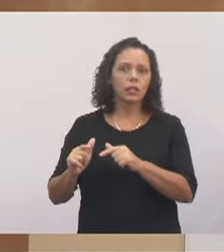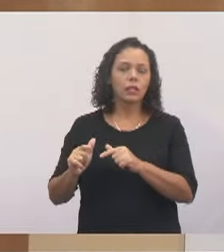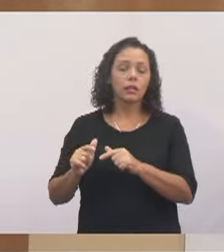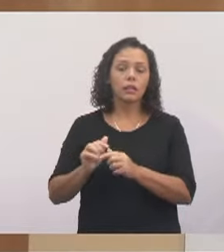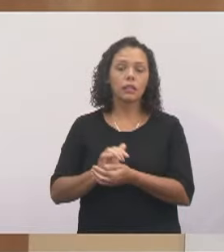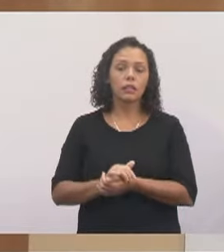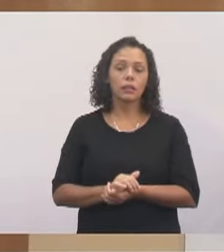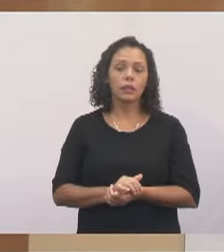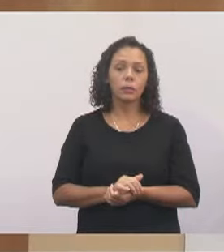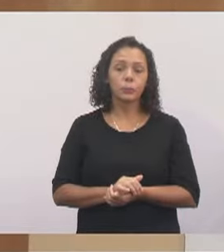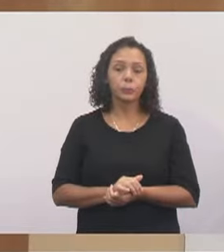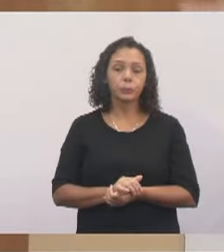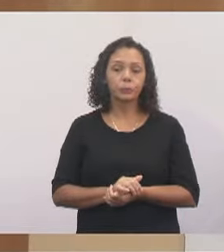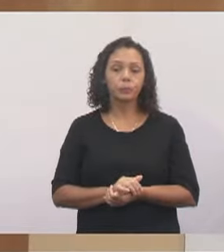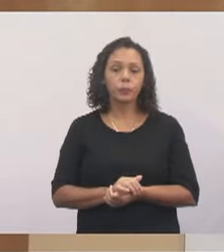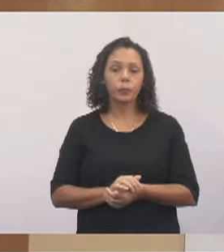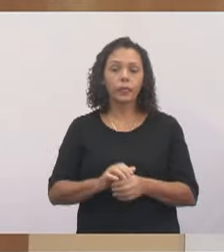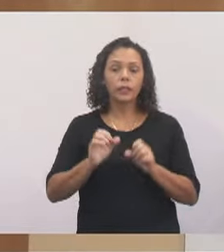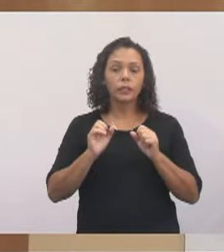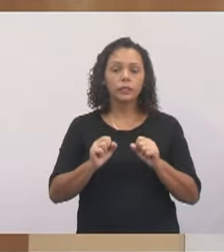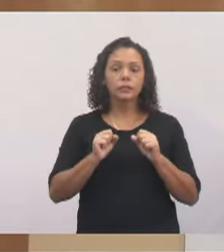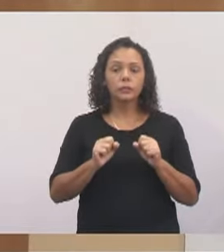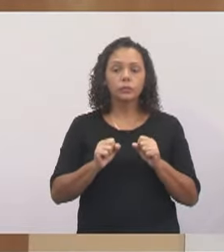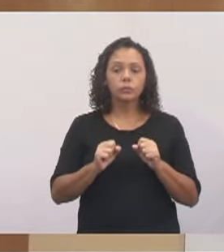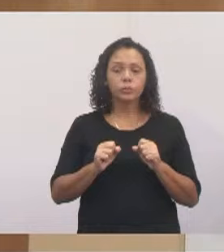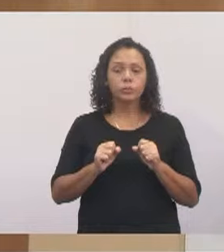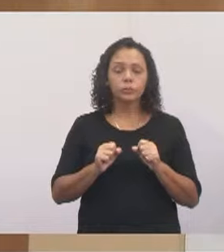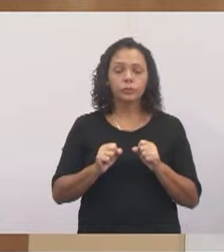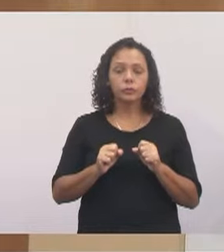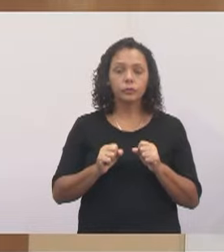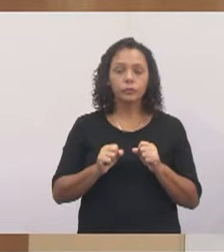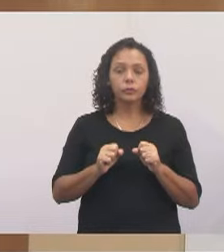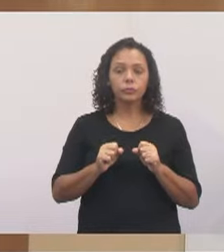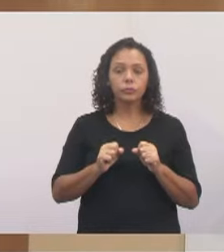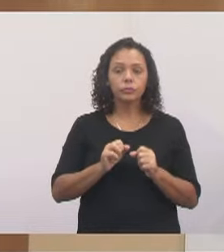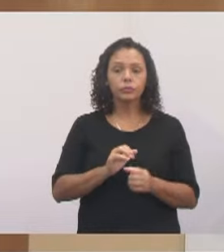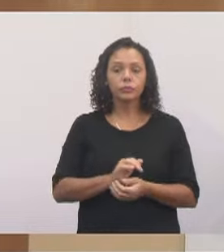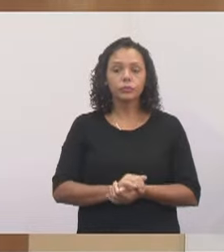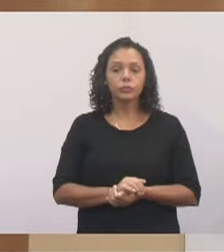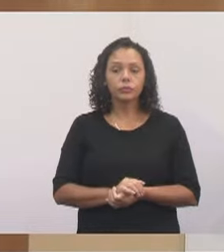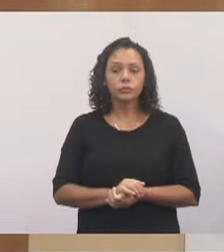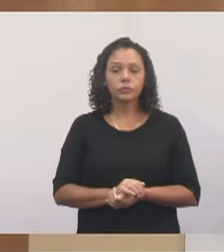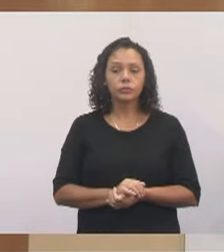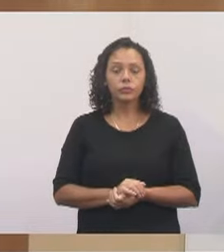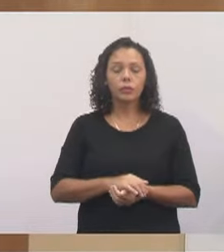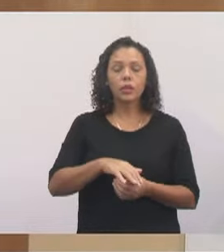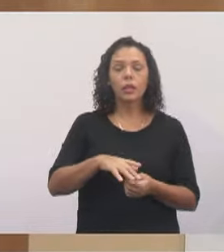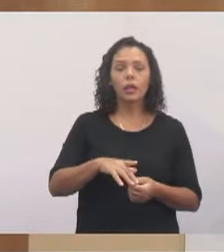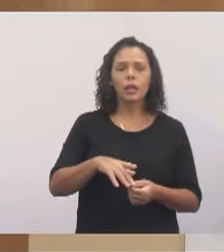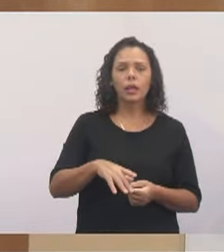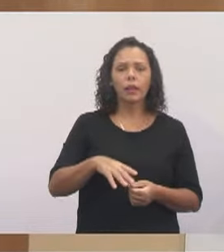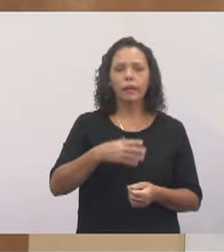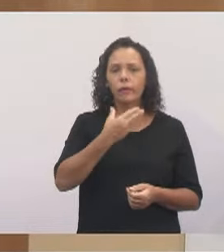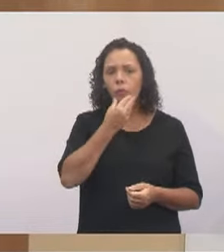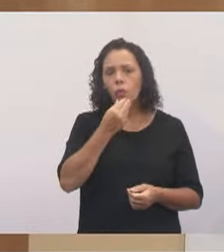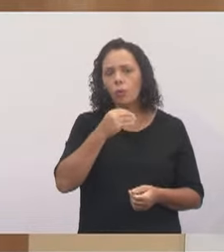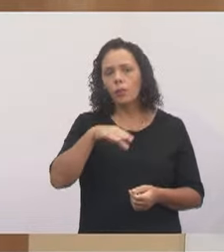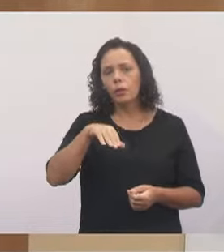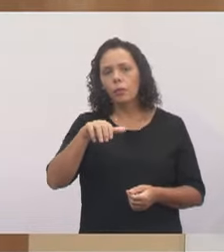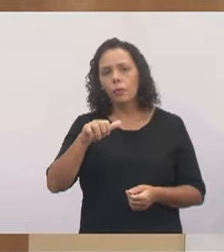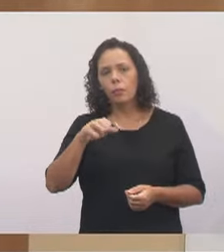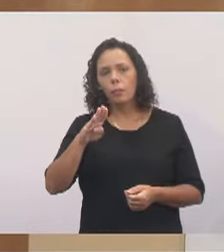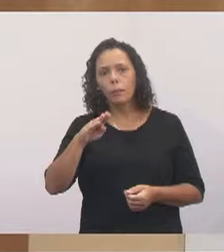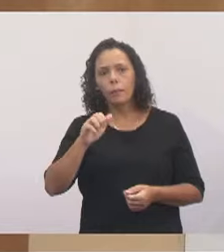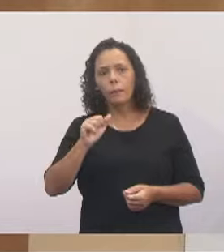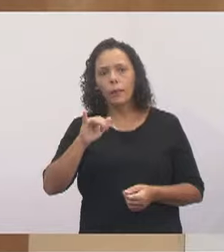Bola, Daniele é neta do Baiano Bola, que está comigo hoje no meu gabinete. Baiano Bola sabe da minha história também